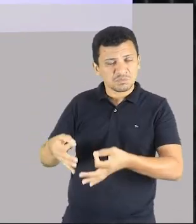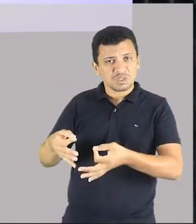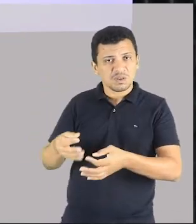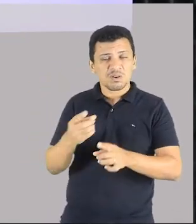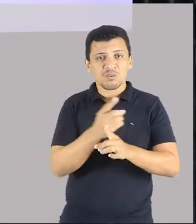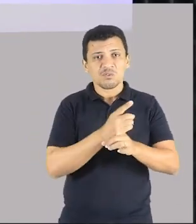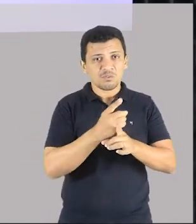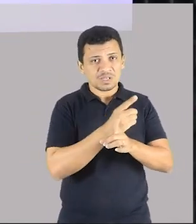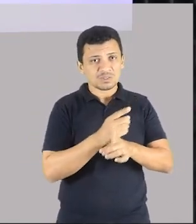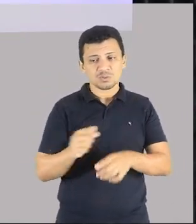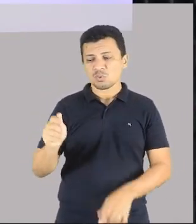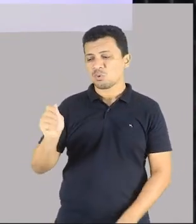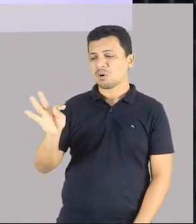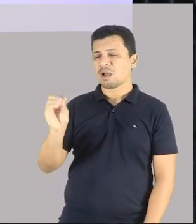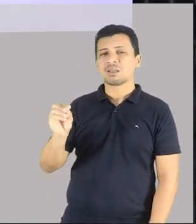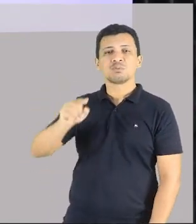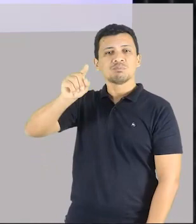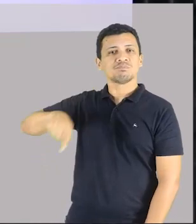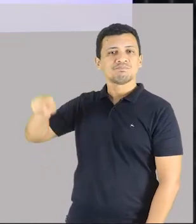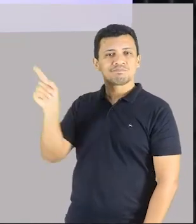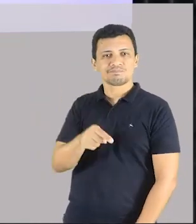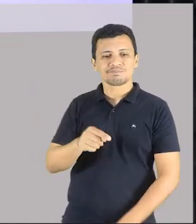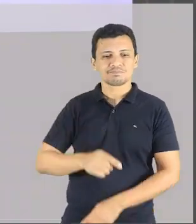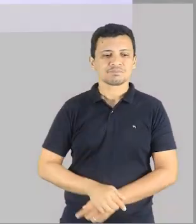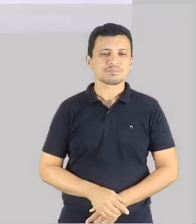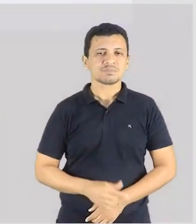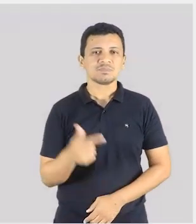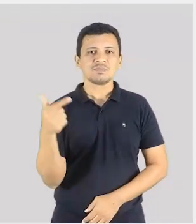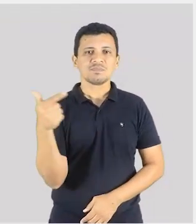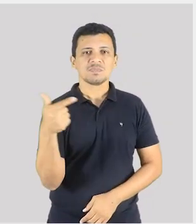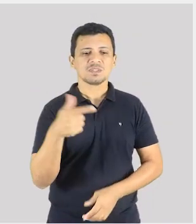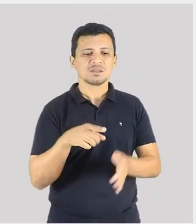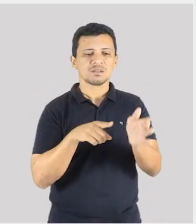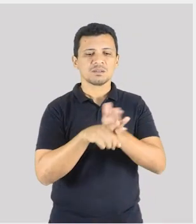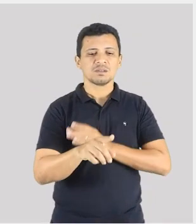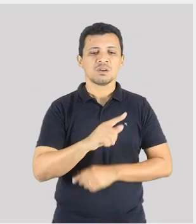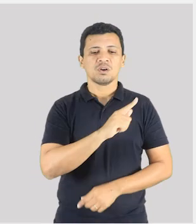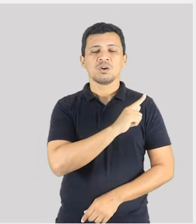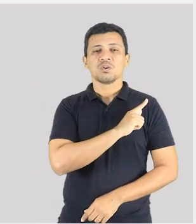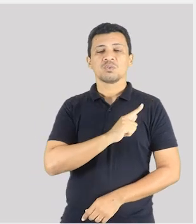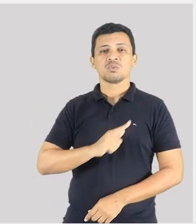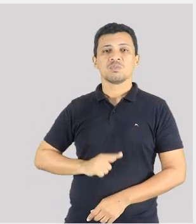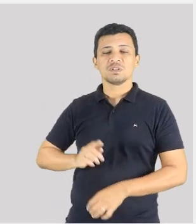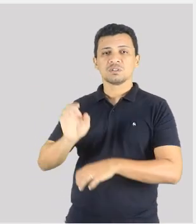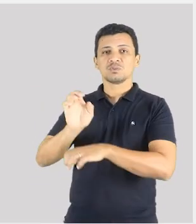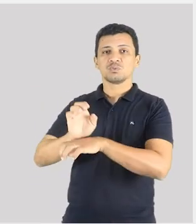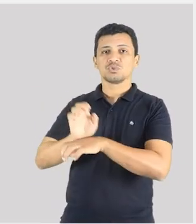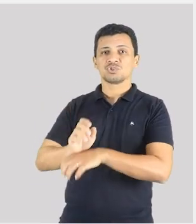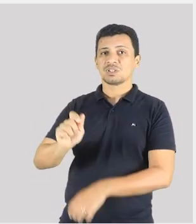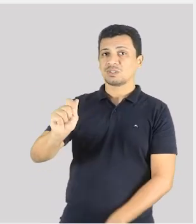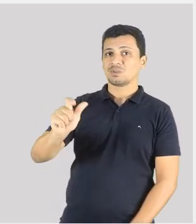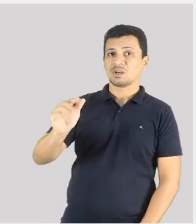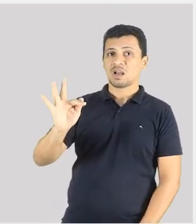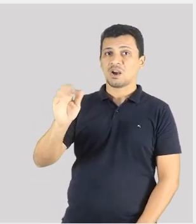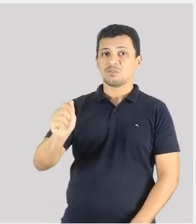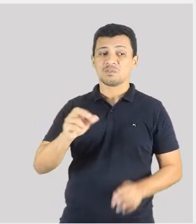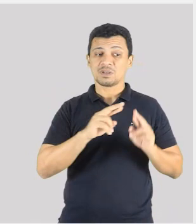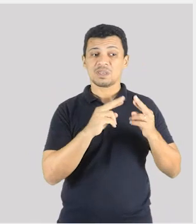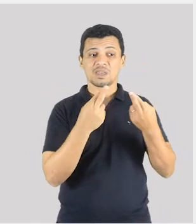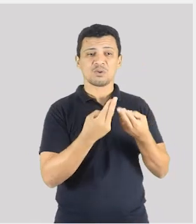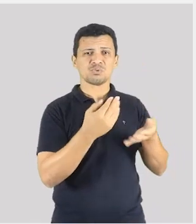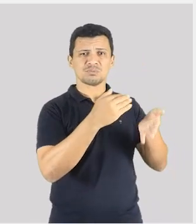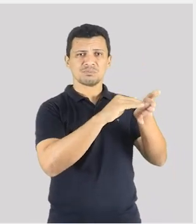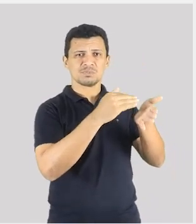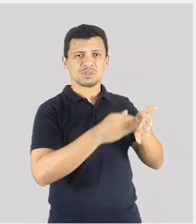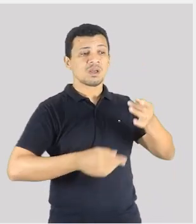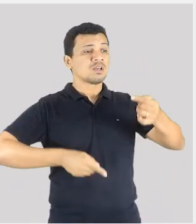falso, o ato será anulado. Segunda questão. O governador do estado Alfa, em reunião com seus secretários, discutiu as